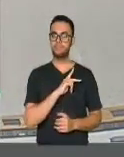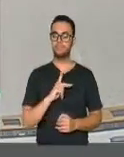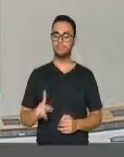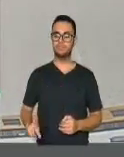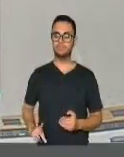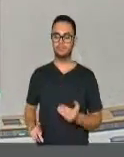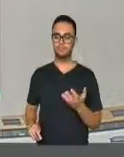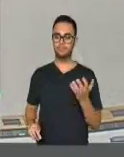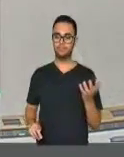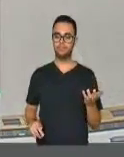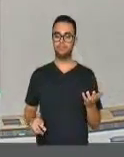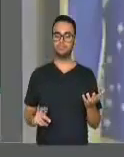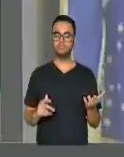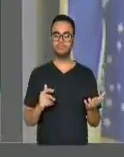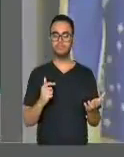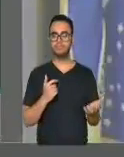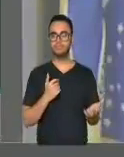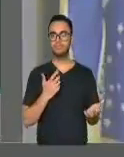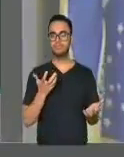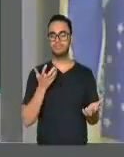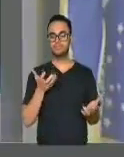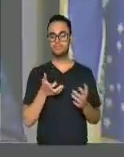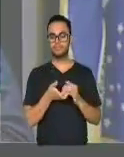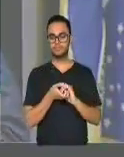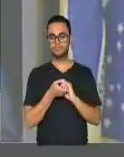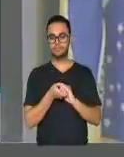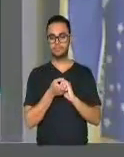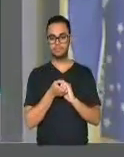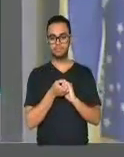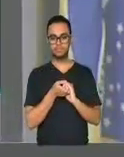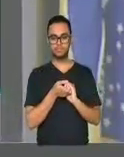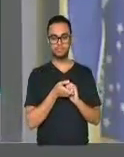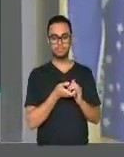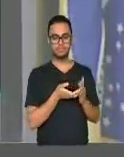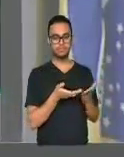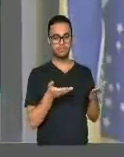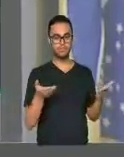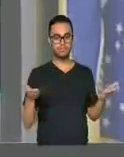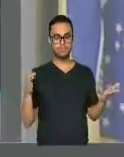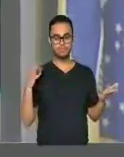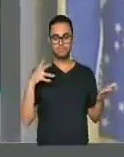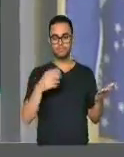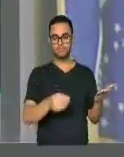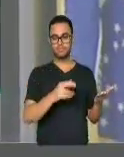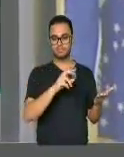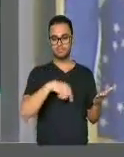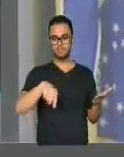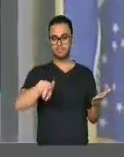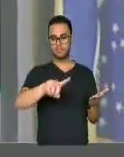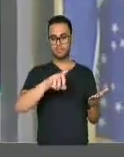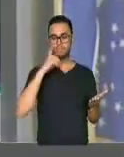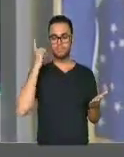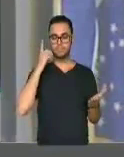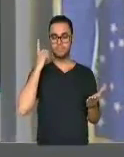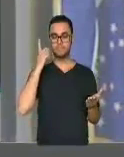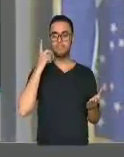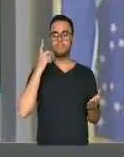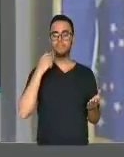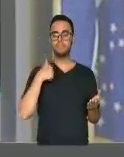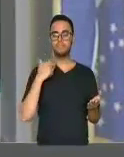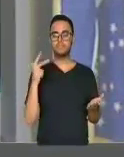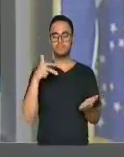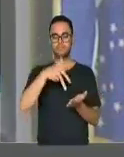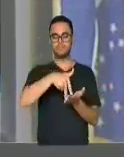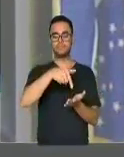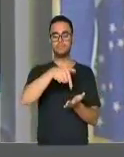Presidente, gostaria de cumprimentar todas as senhoras e senhores deputados. Venho